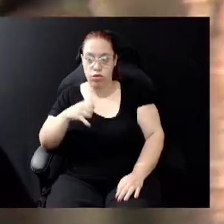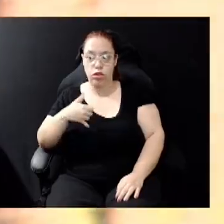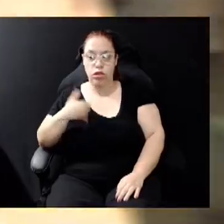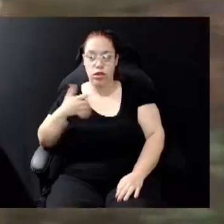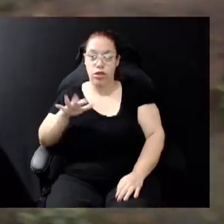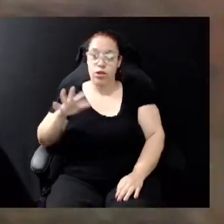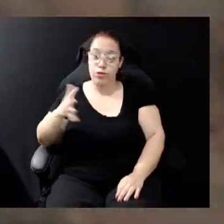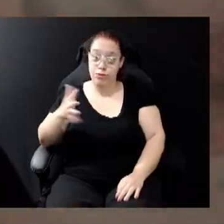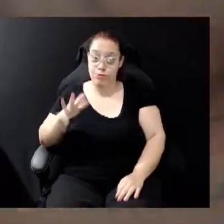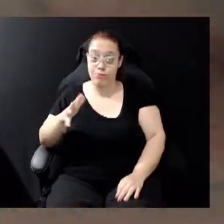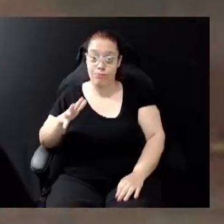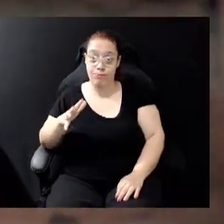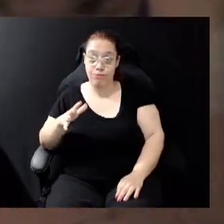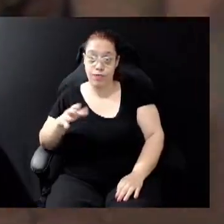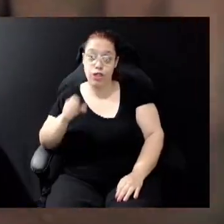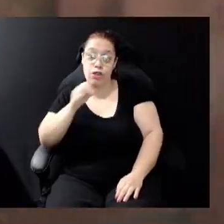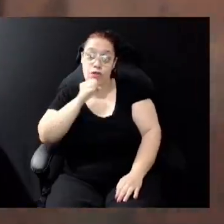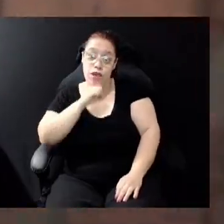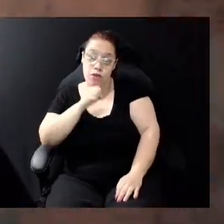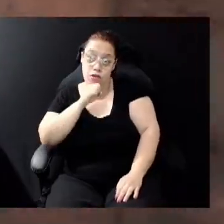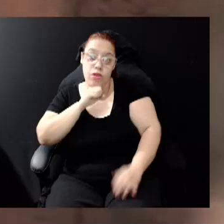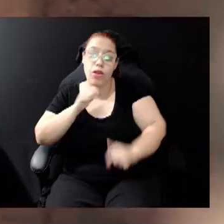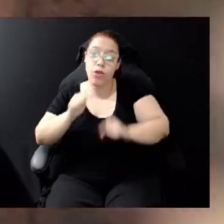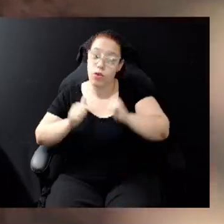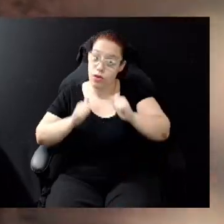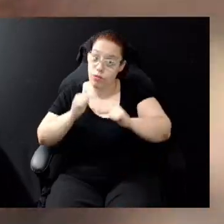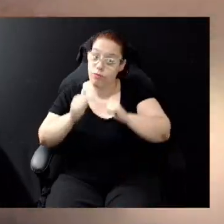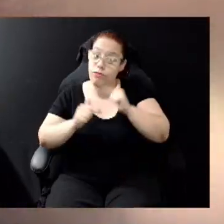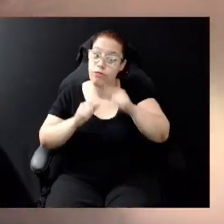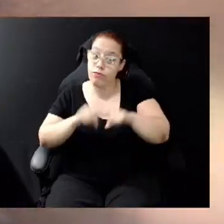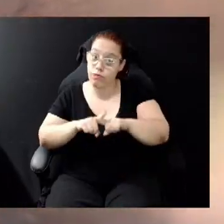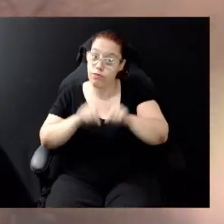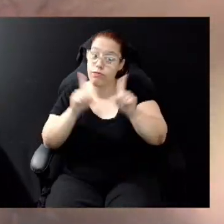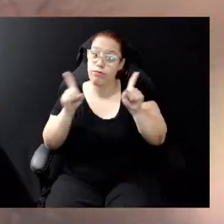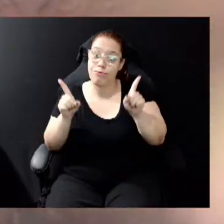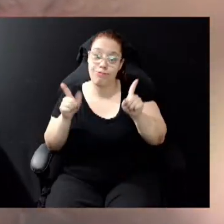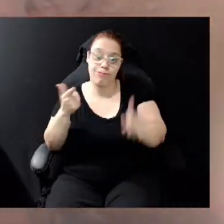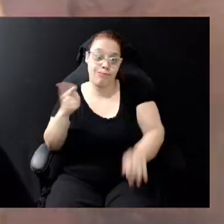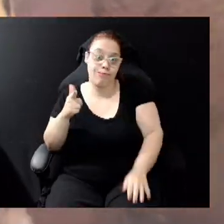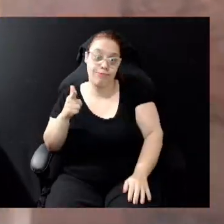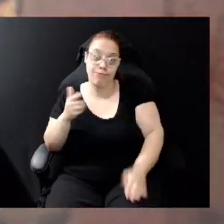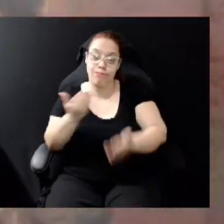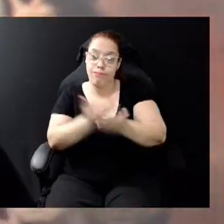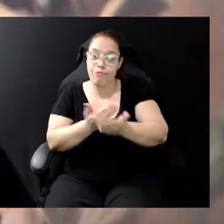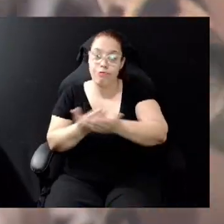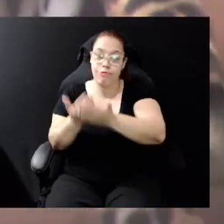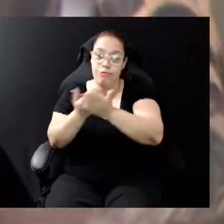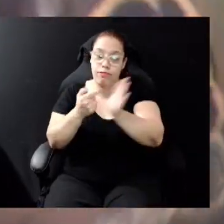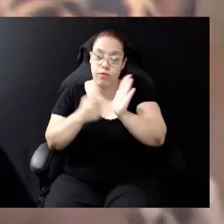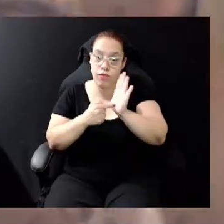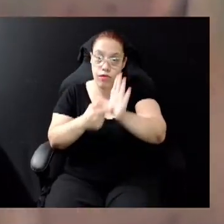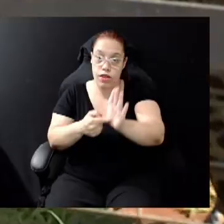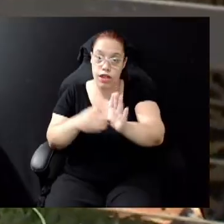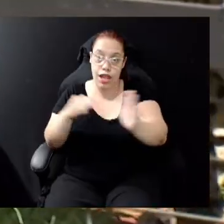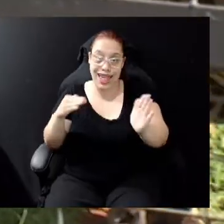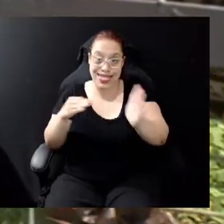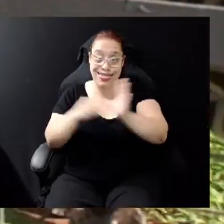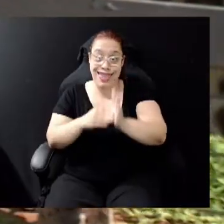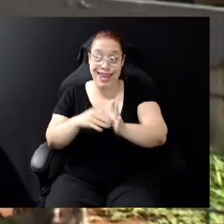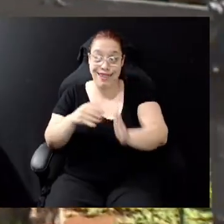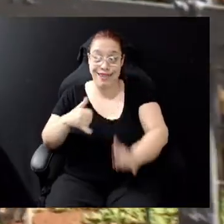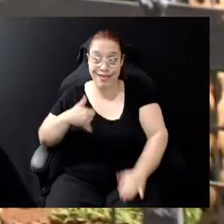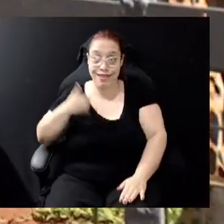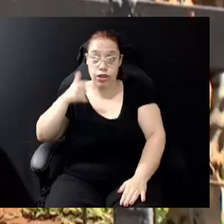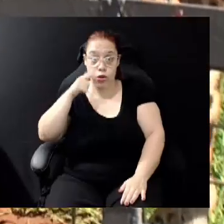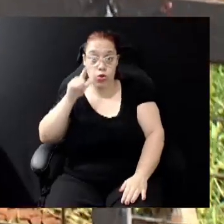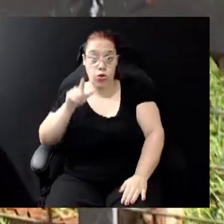um animal idoso aí trabalhando, mas como não tem estudos científicos que comprovem até que idade ele consegue